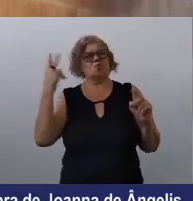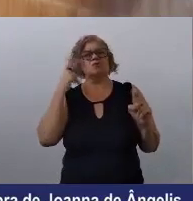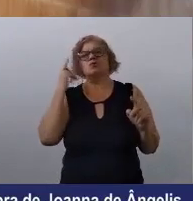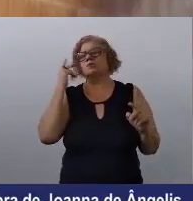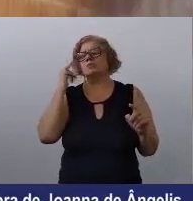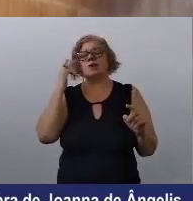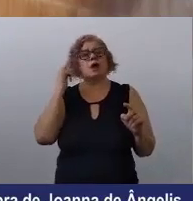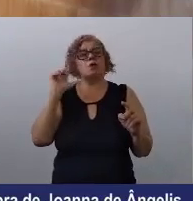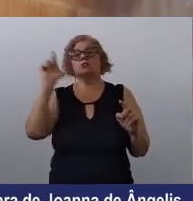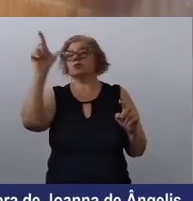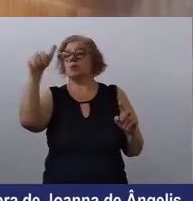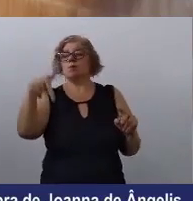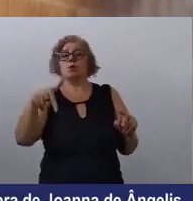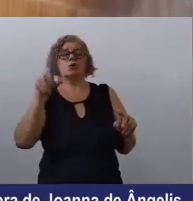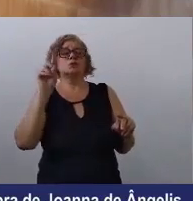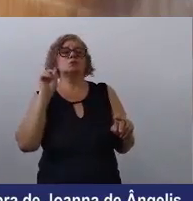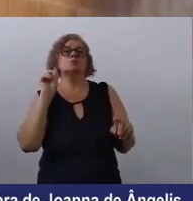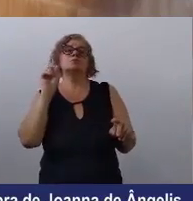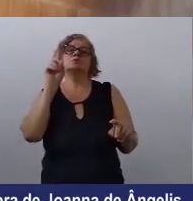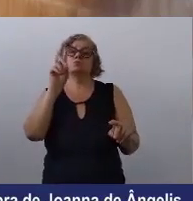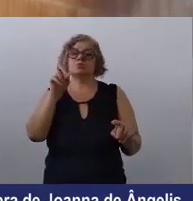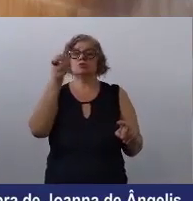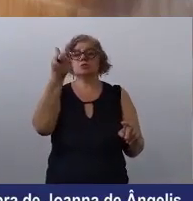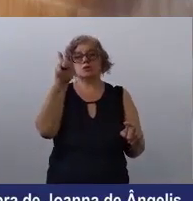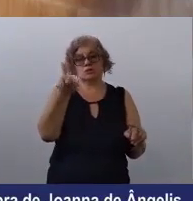depois, em